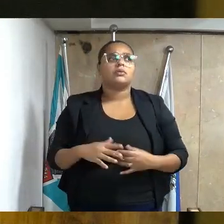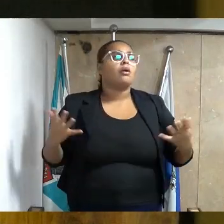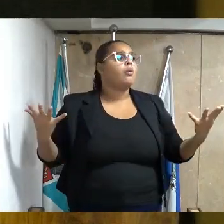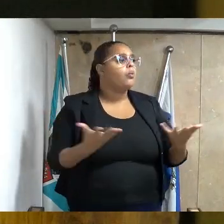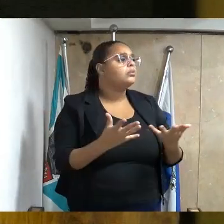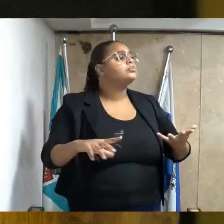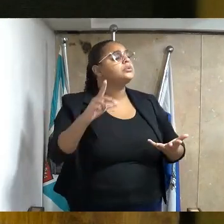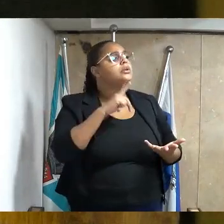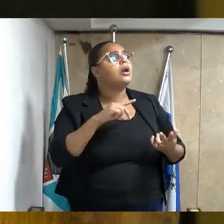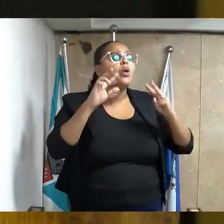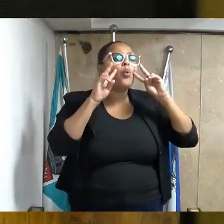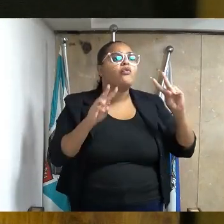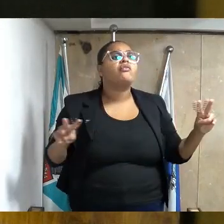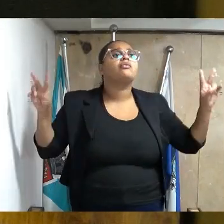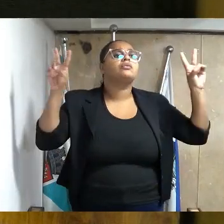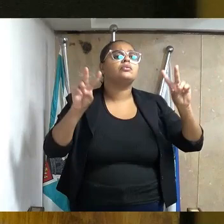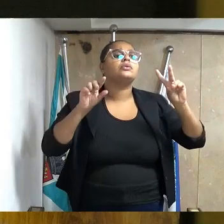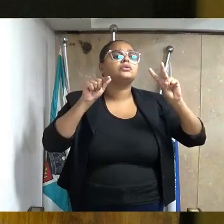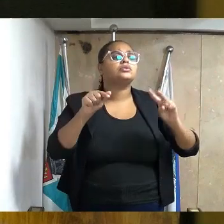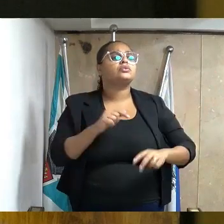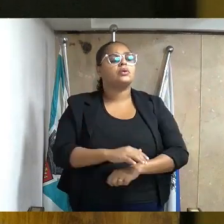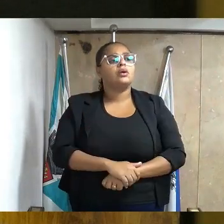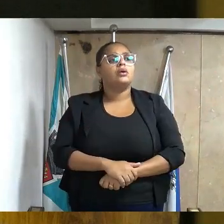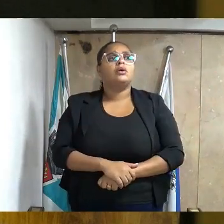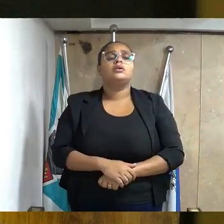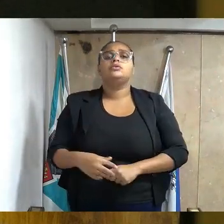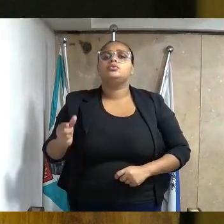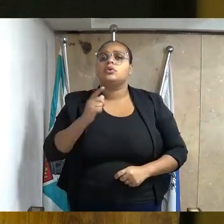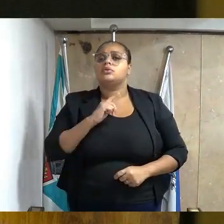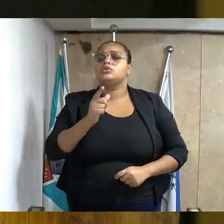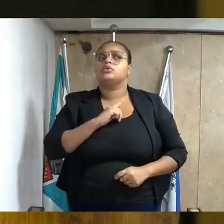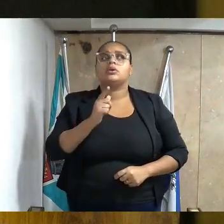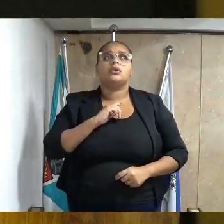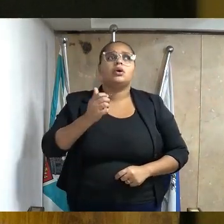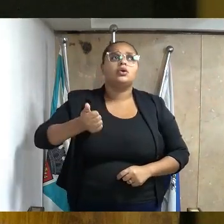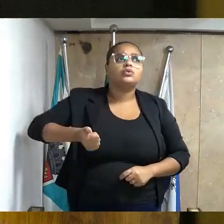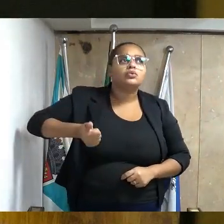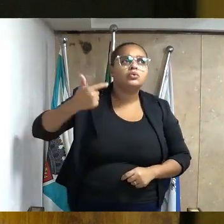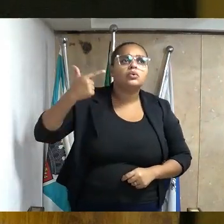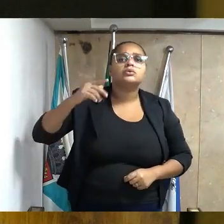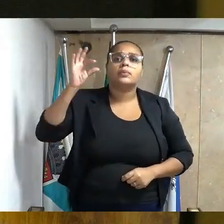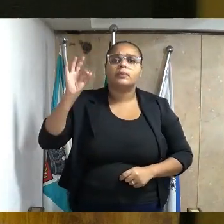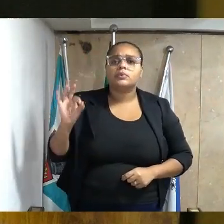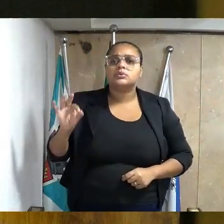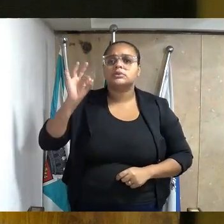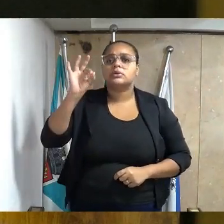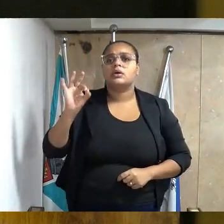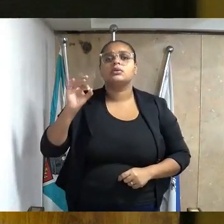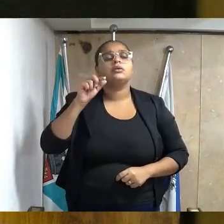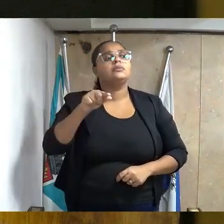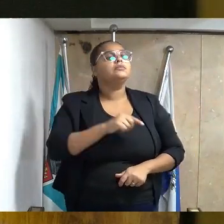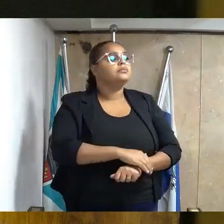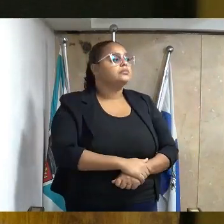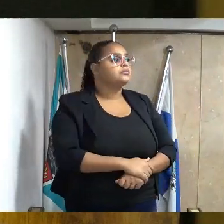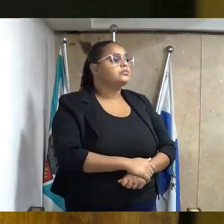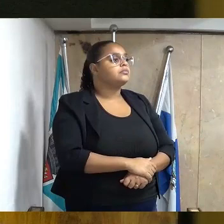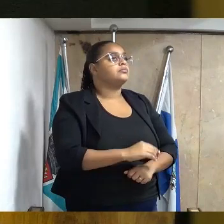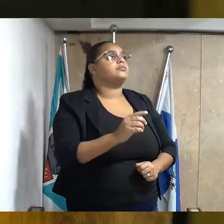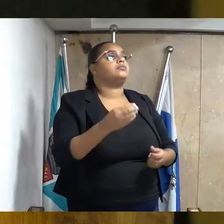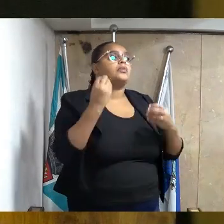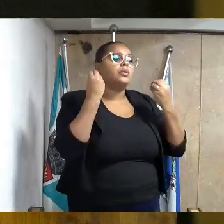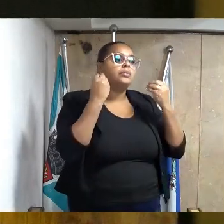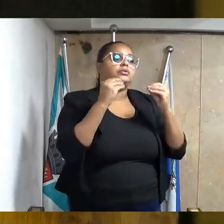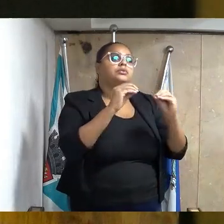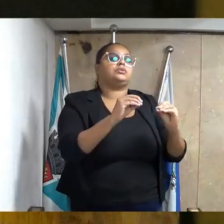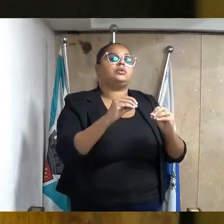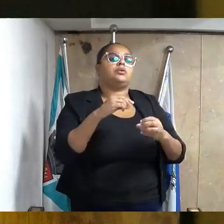Hoje, tendo em vista, nós temos aí 12% da tarifa social implementada